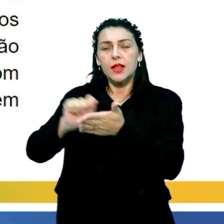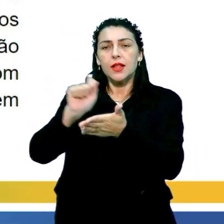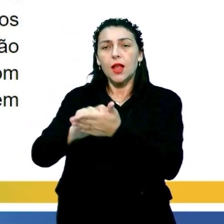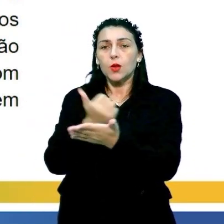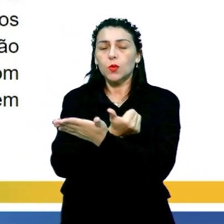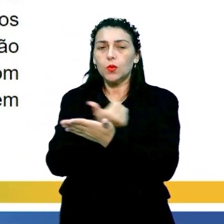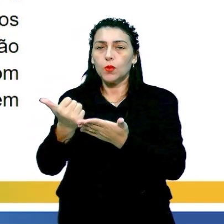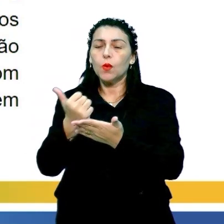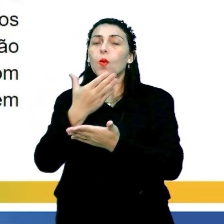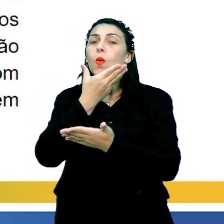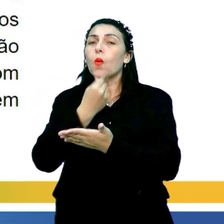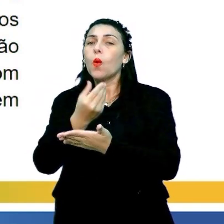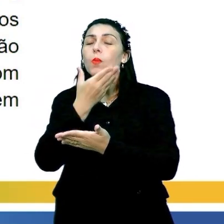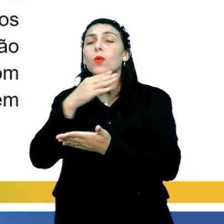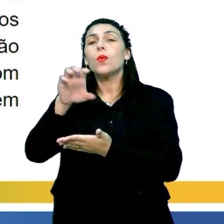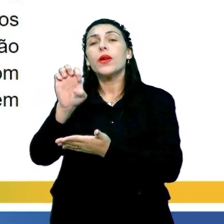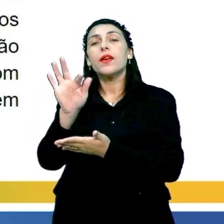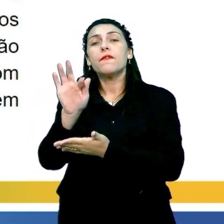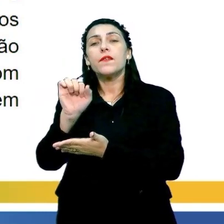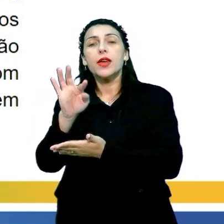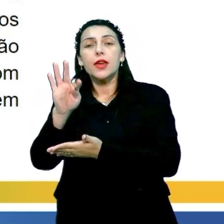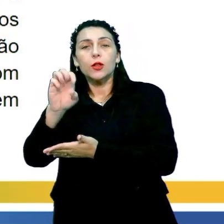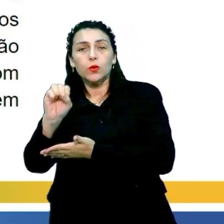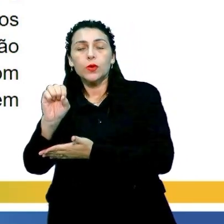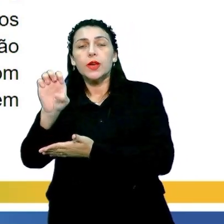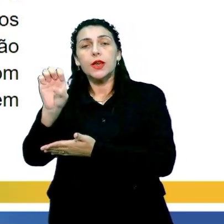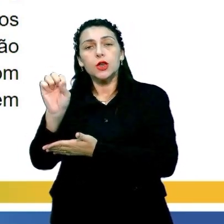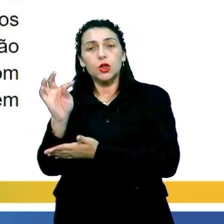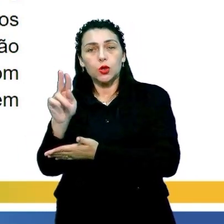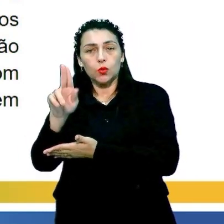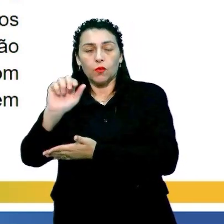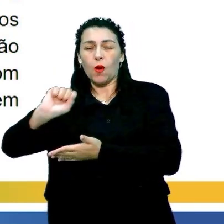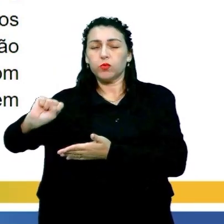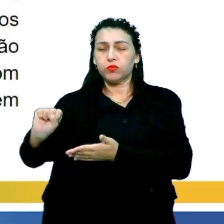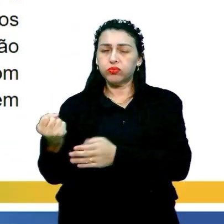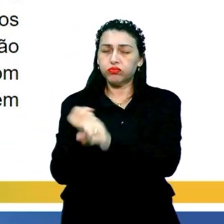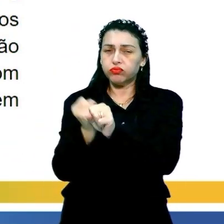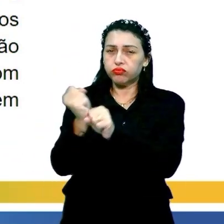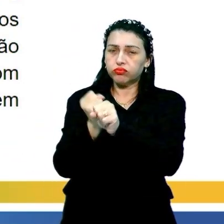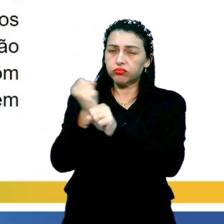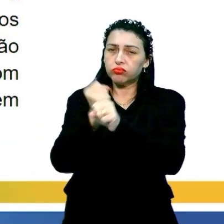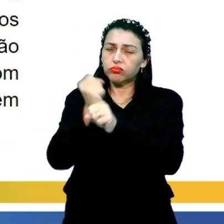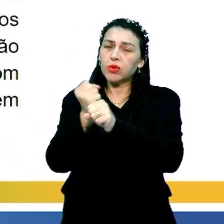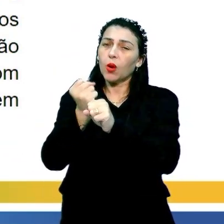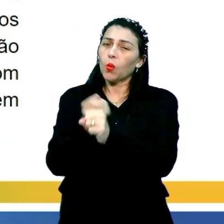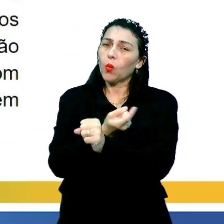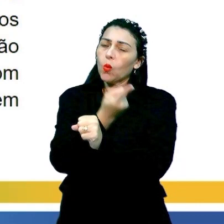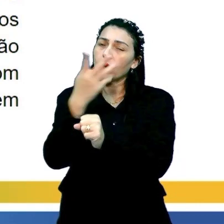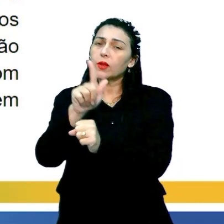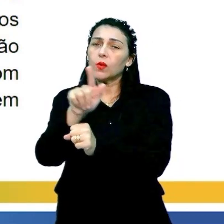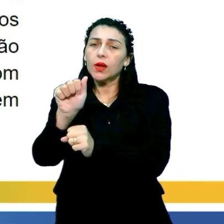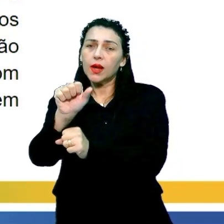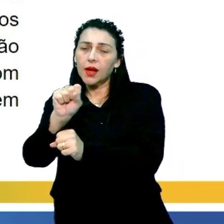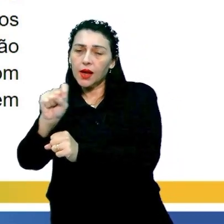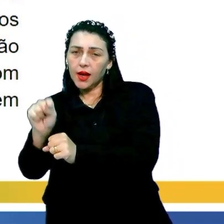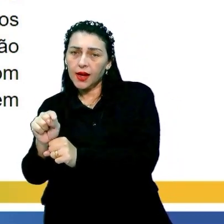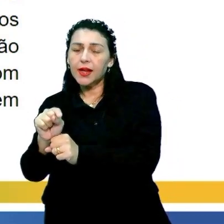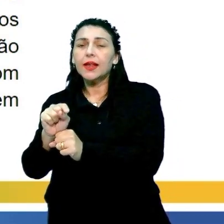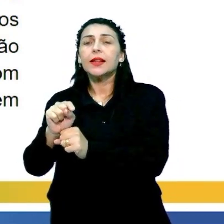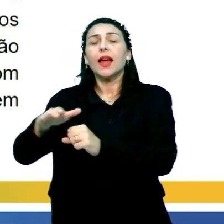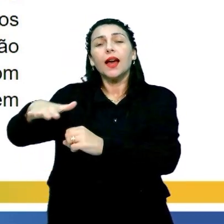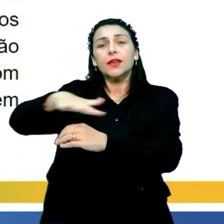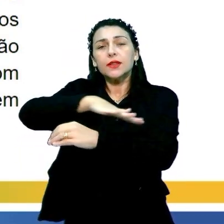humana sobre o efeito estufa. Há 8.000 anos houve uma súbita elevação da quantidade de gás carbônico na